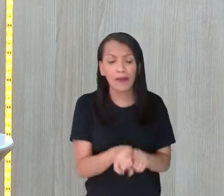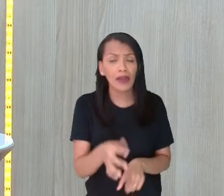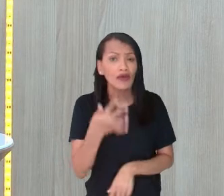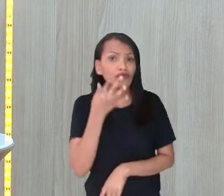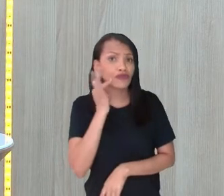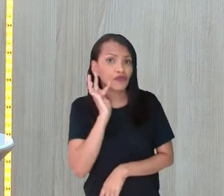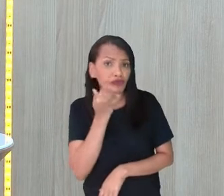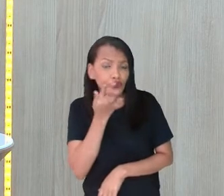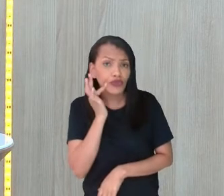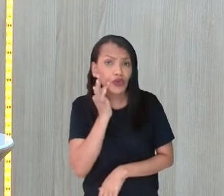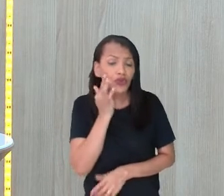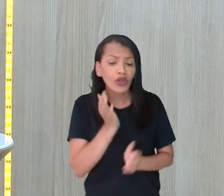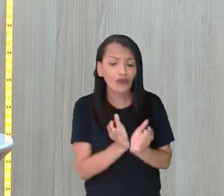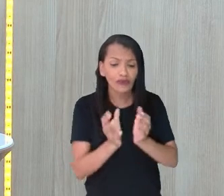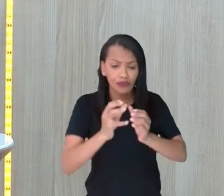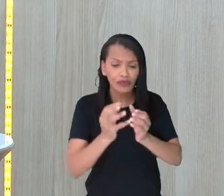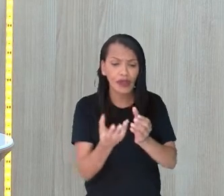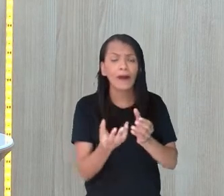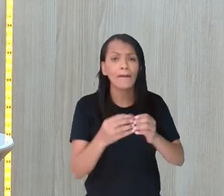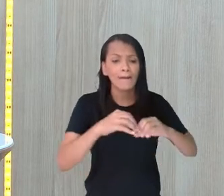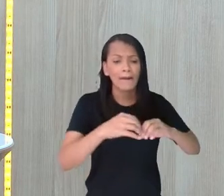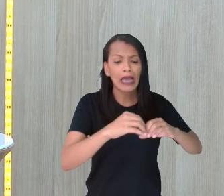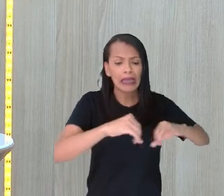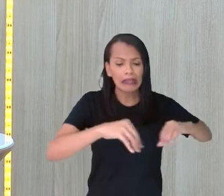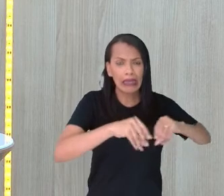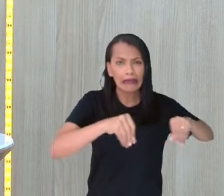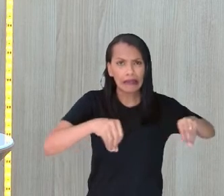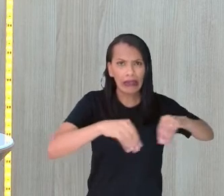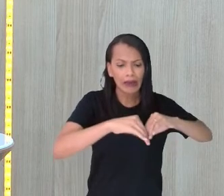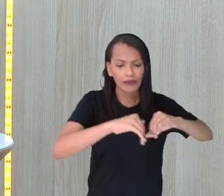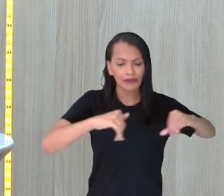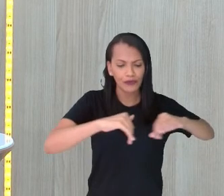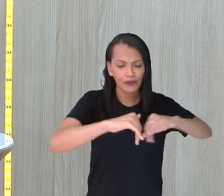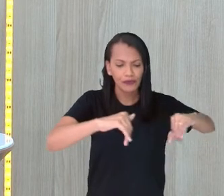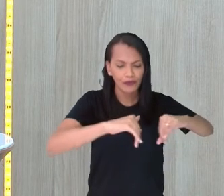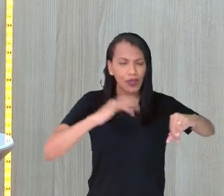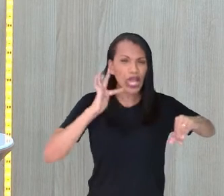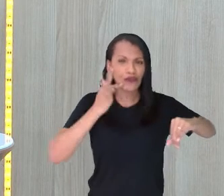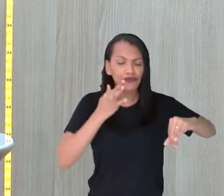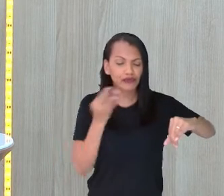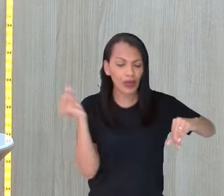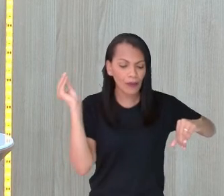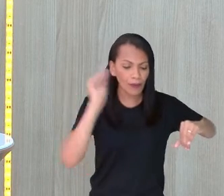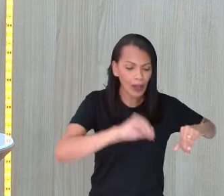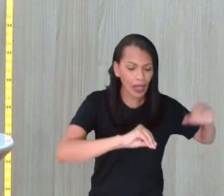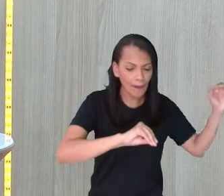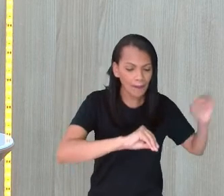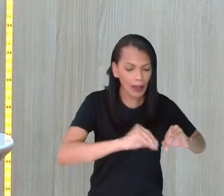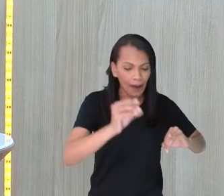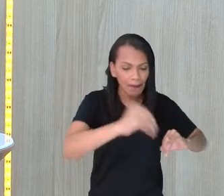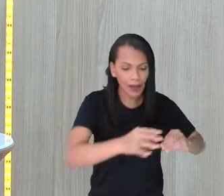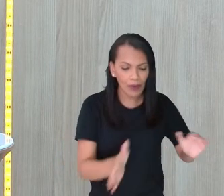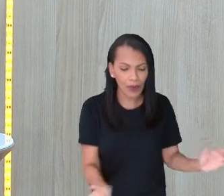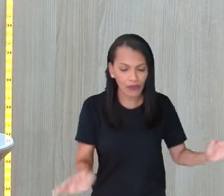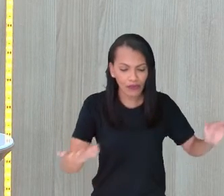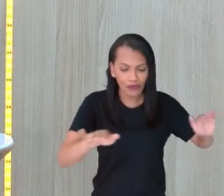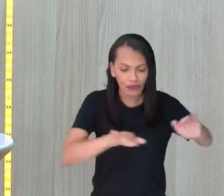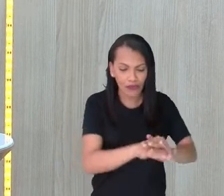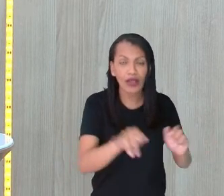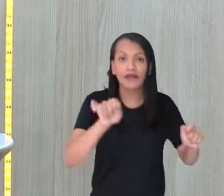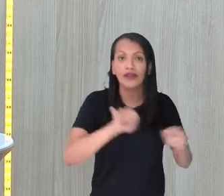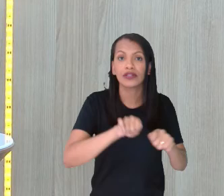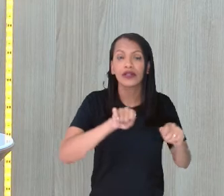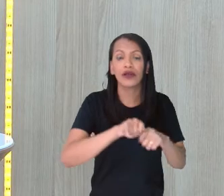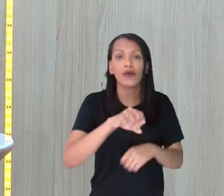você já pode fazer a compostagem. Então, porque todo o lixo que você está jogando no ambiente, ele fica no planeta Terra. Ele não tem um